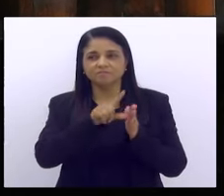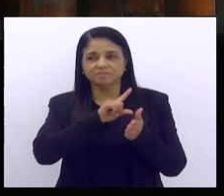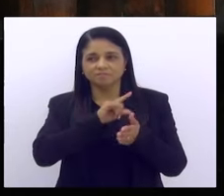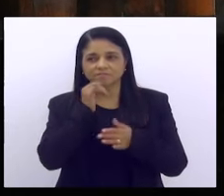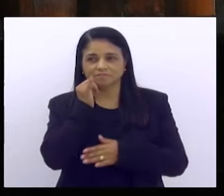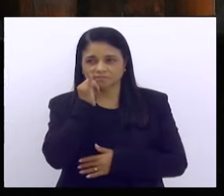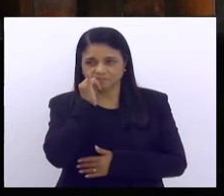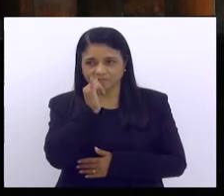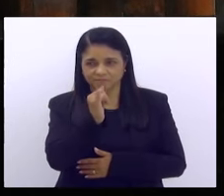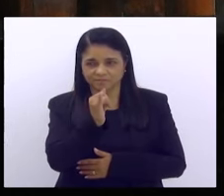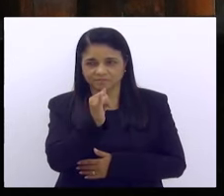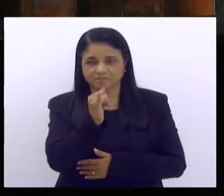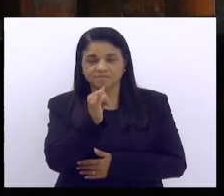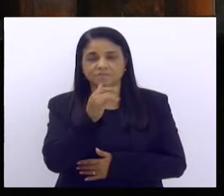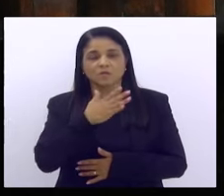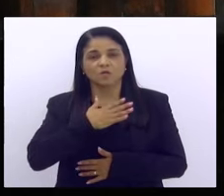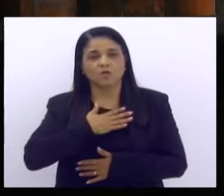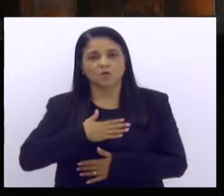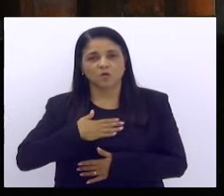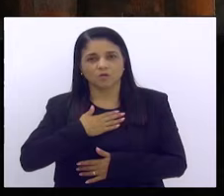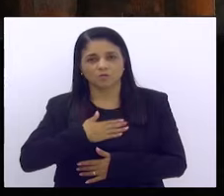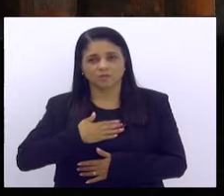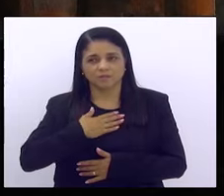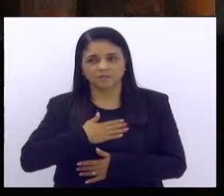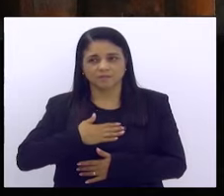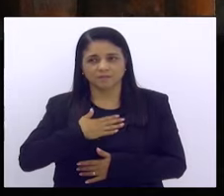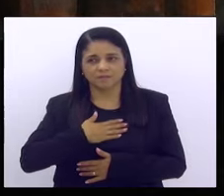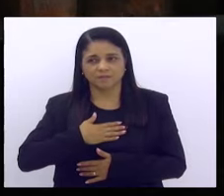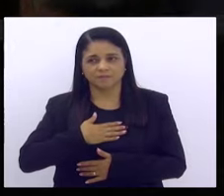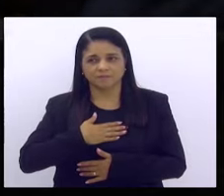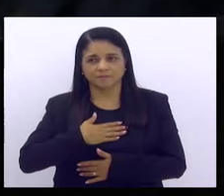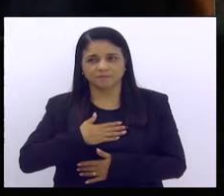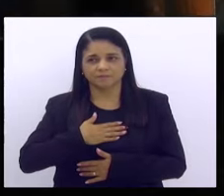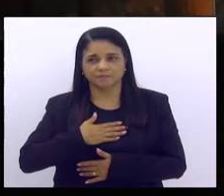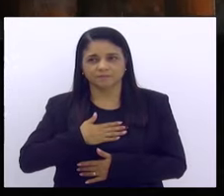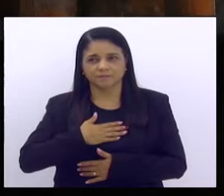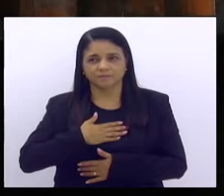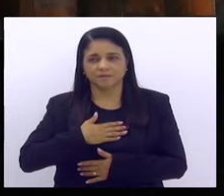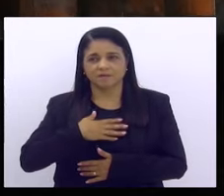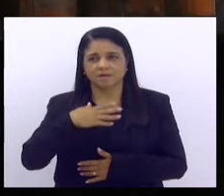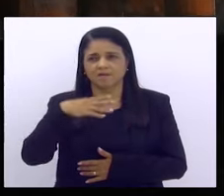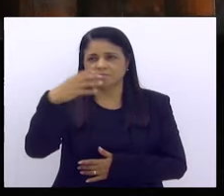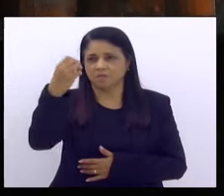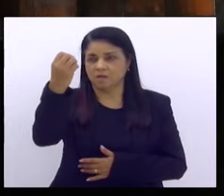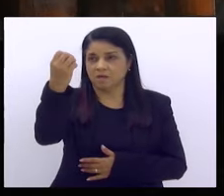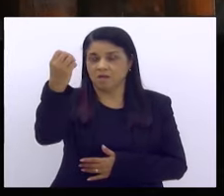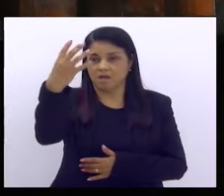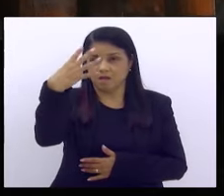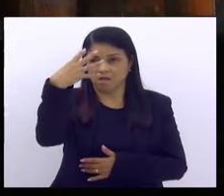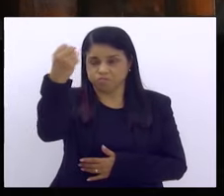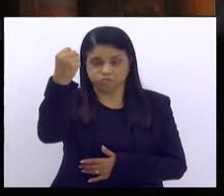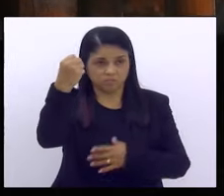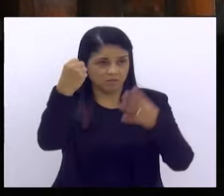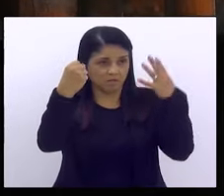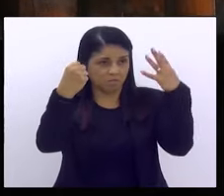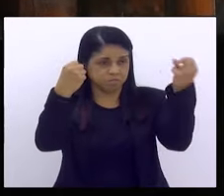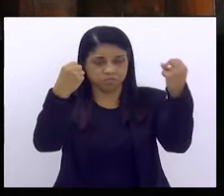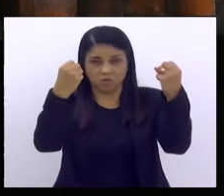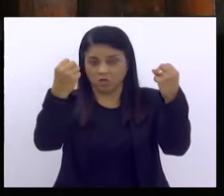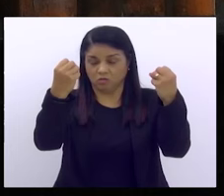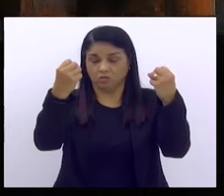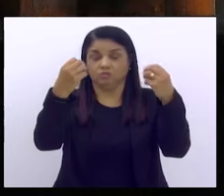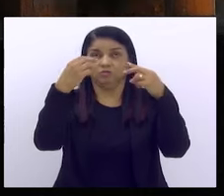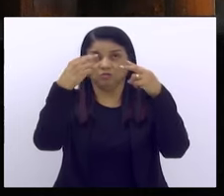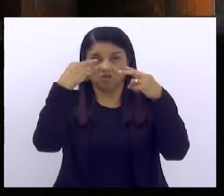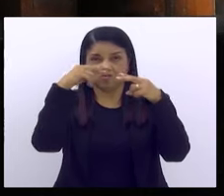eu gostaria que Vossa Excelência mandasse apagar esses holofotes, porque a gente olha para cima, o holofote está no olho da gente, a